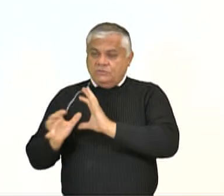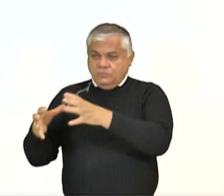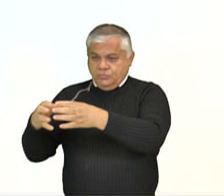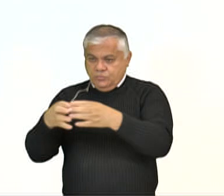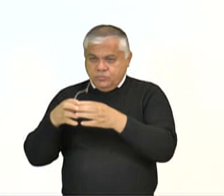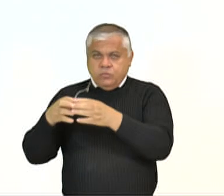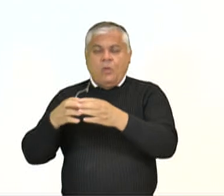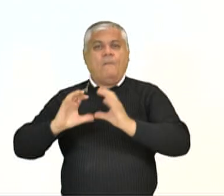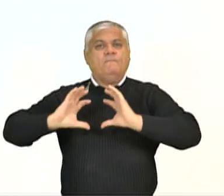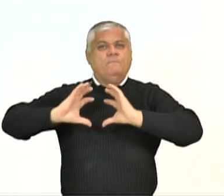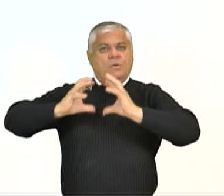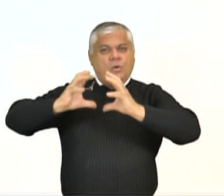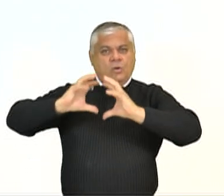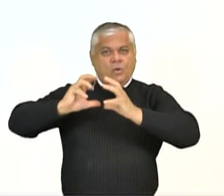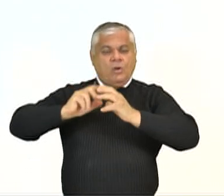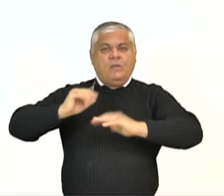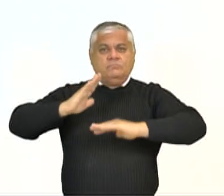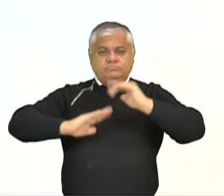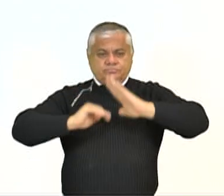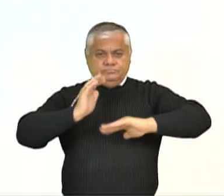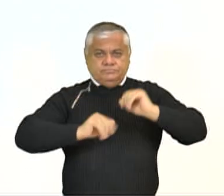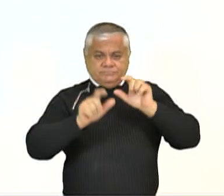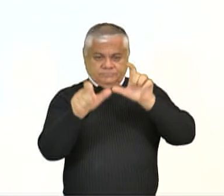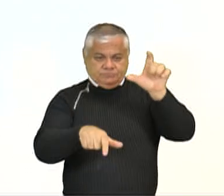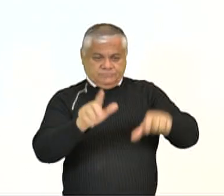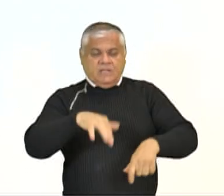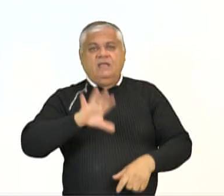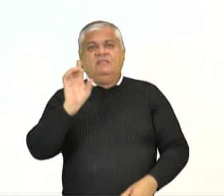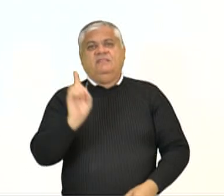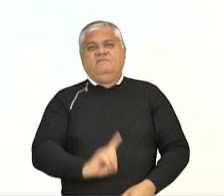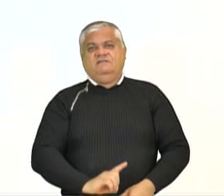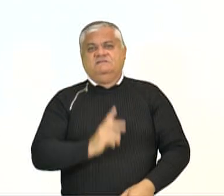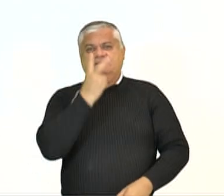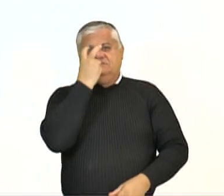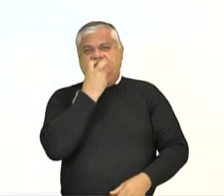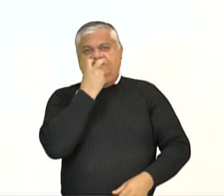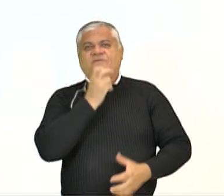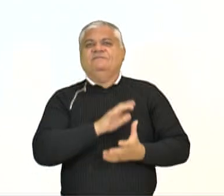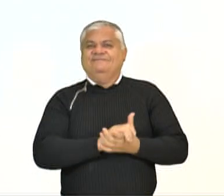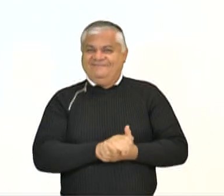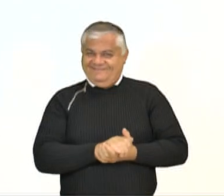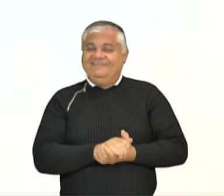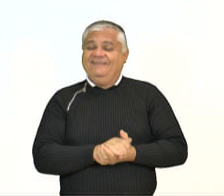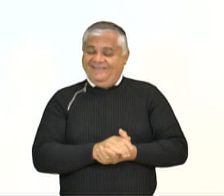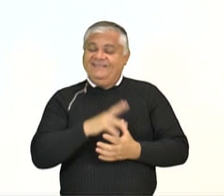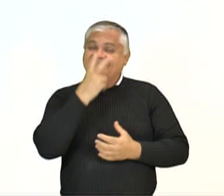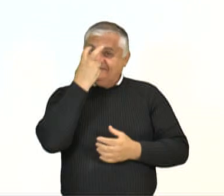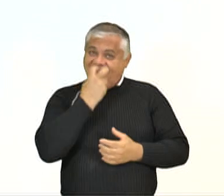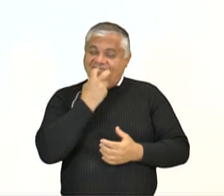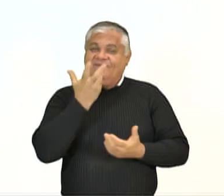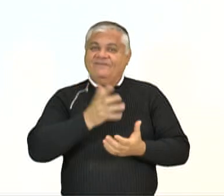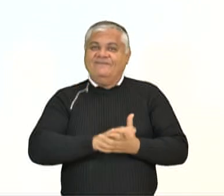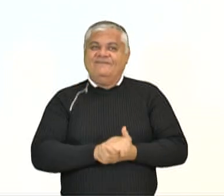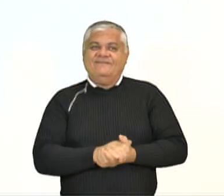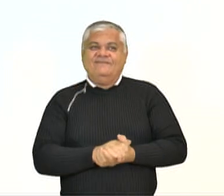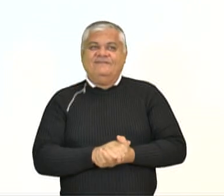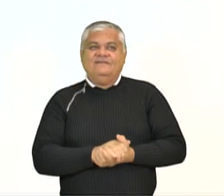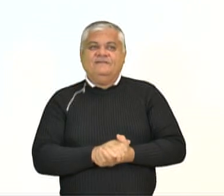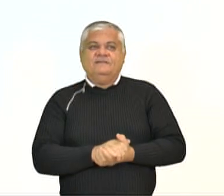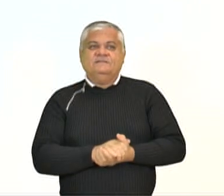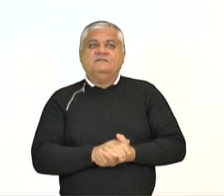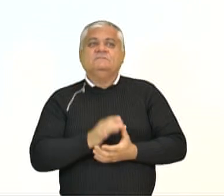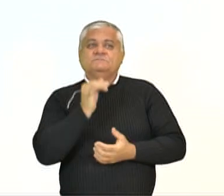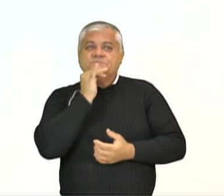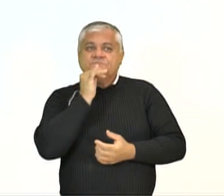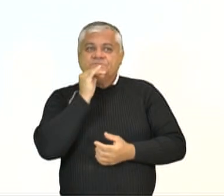bola praticado por atletas que possuem deficiência visual. Praticado por cegos. Tá? Então,